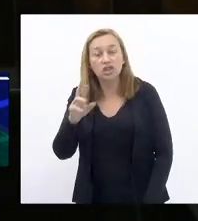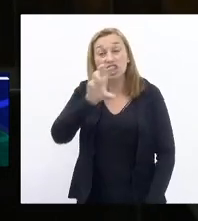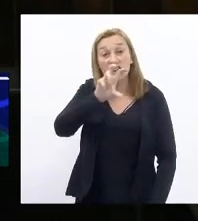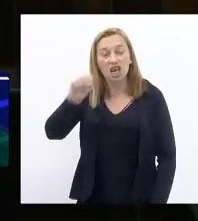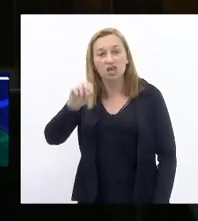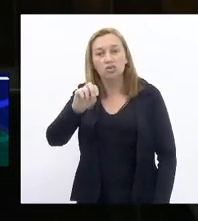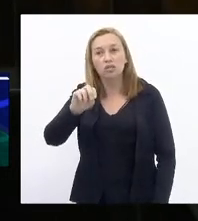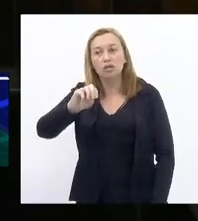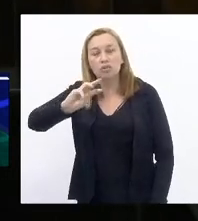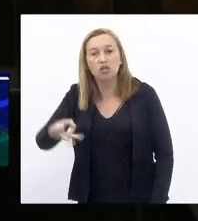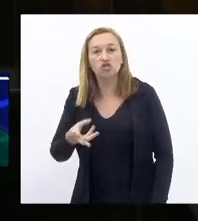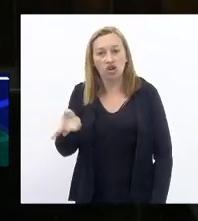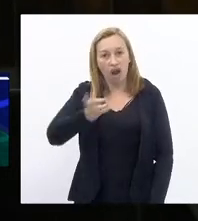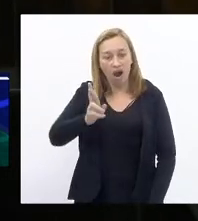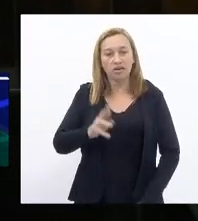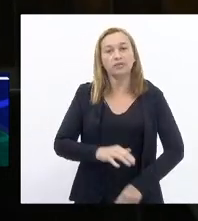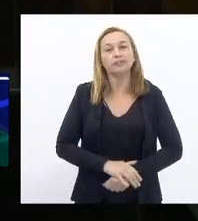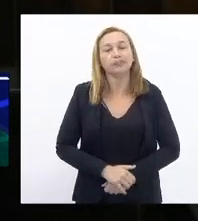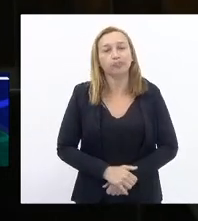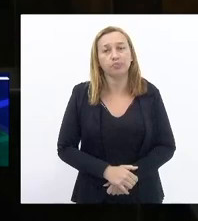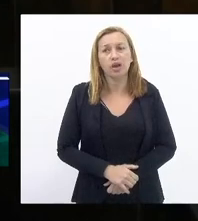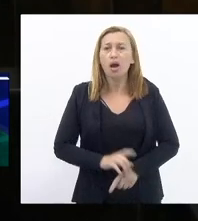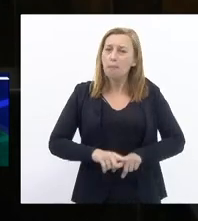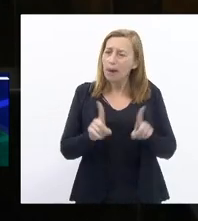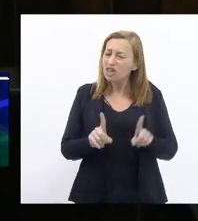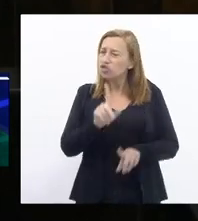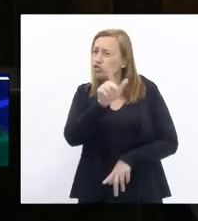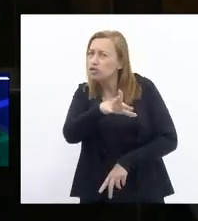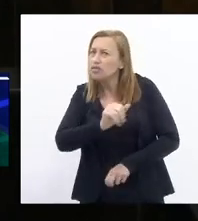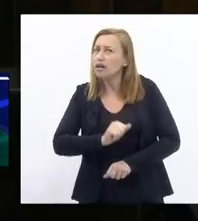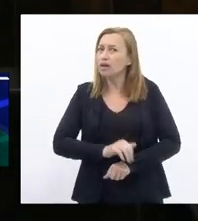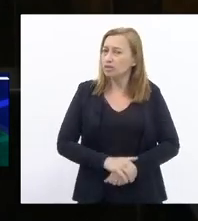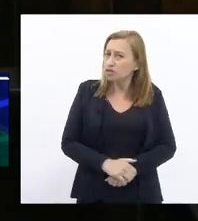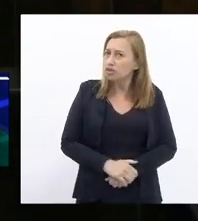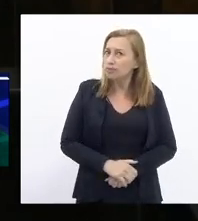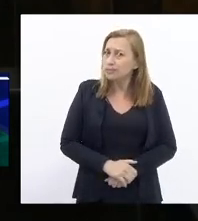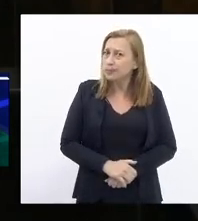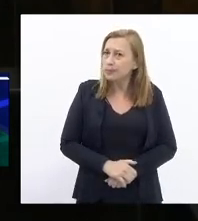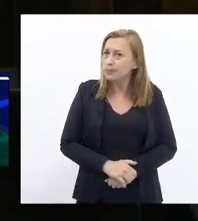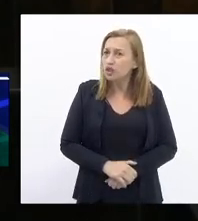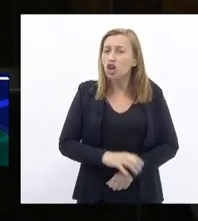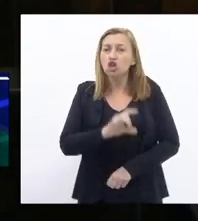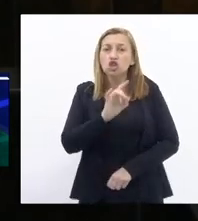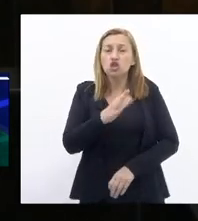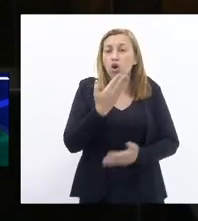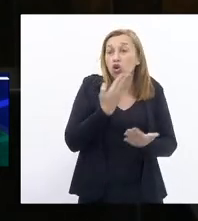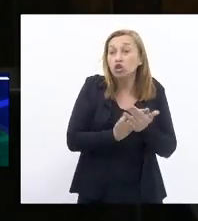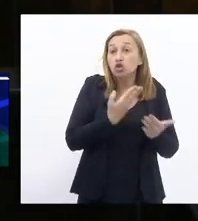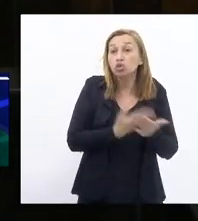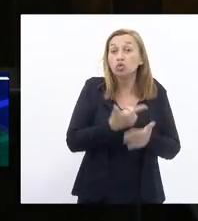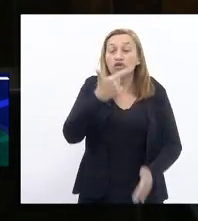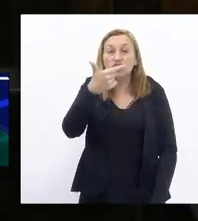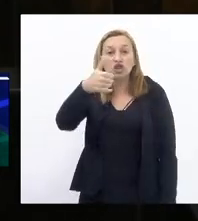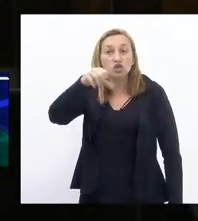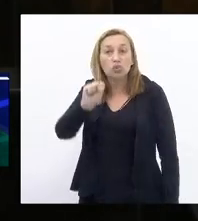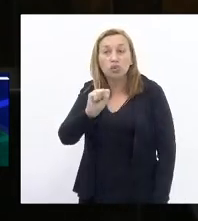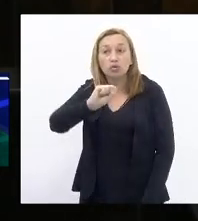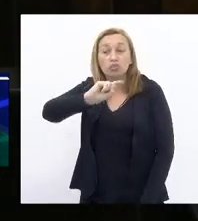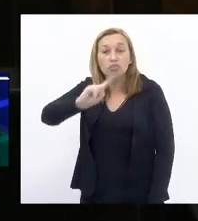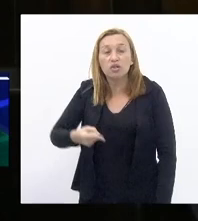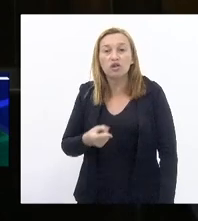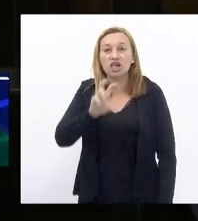1.500.000.000 de reais. Mas, diferente, só estudam 28.500